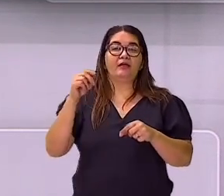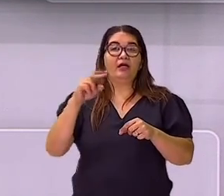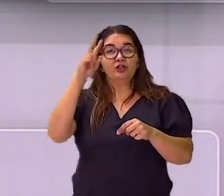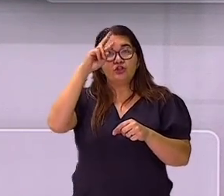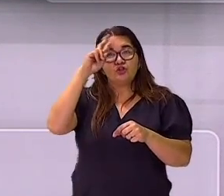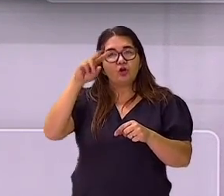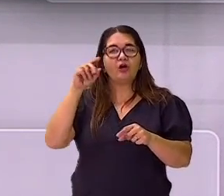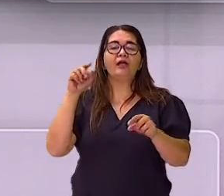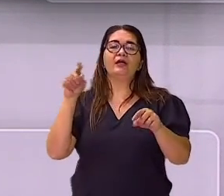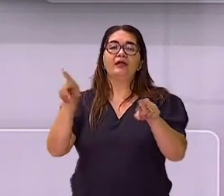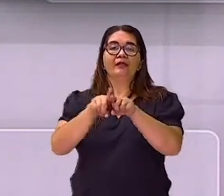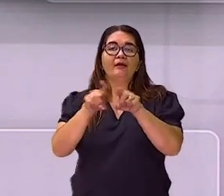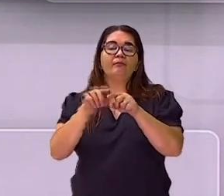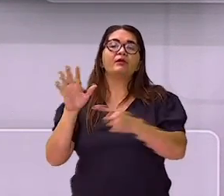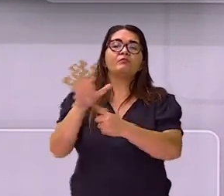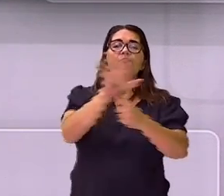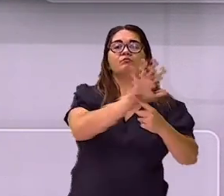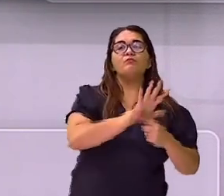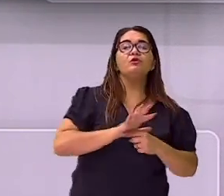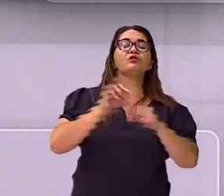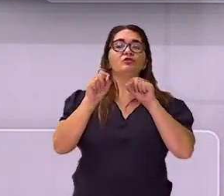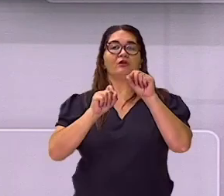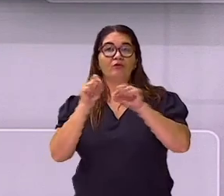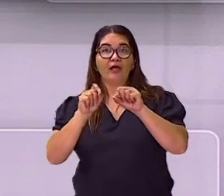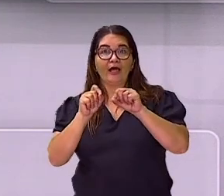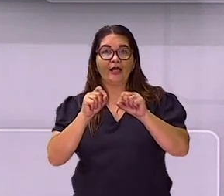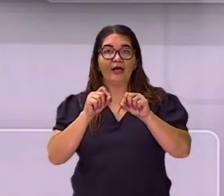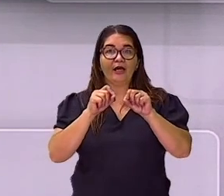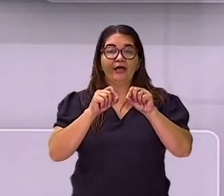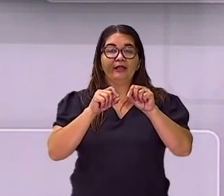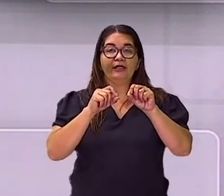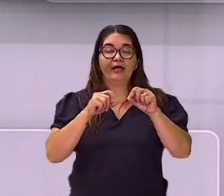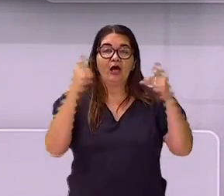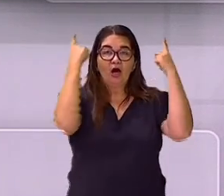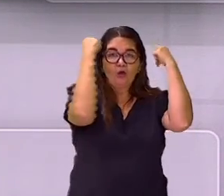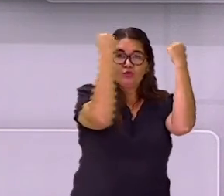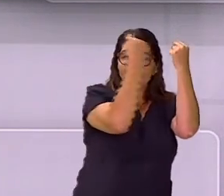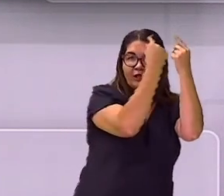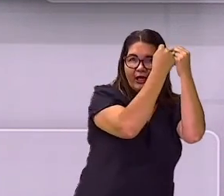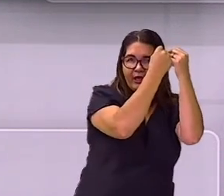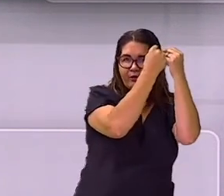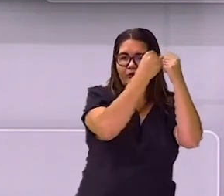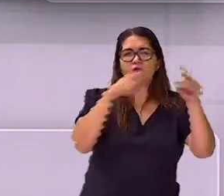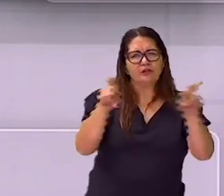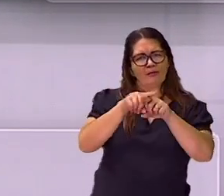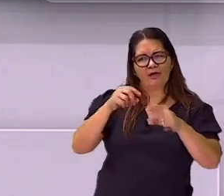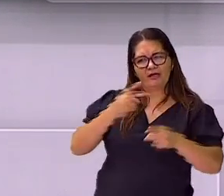vão dominar toda essa região com Alexandre o Grande.